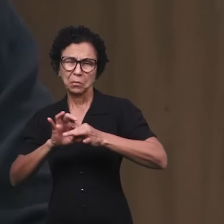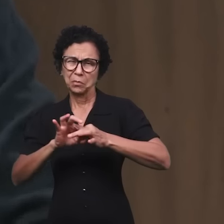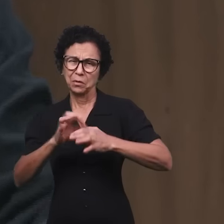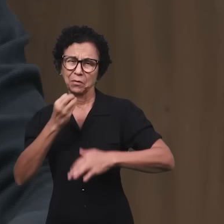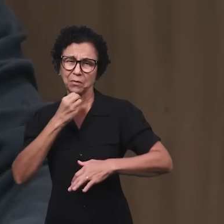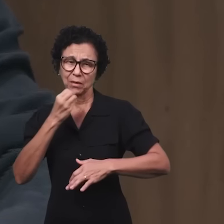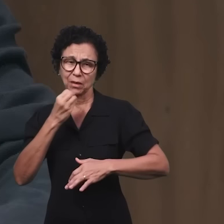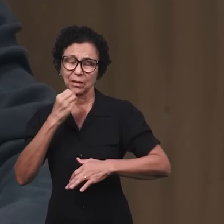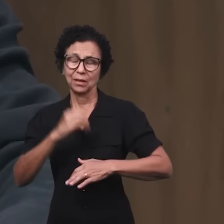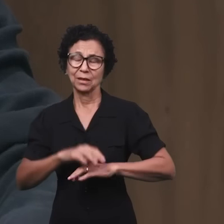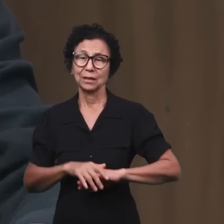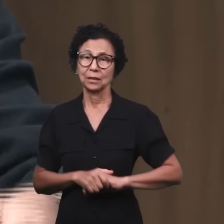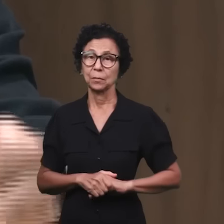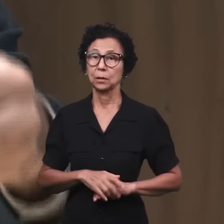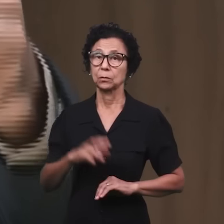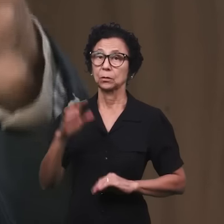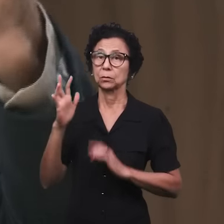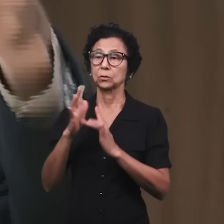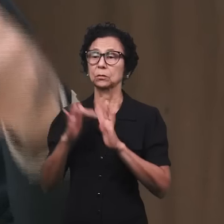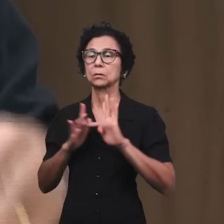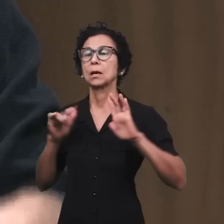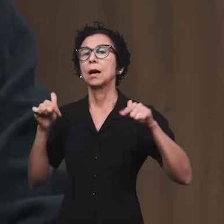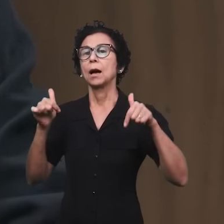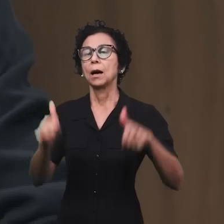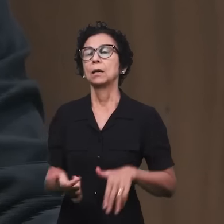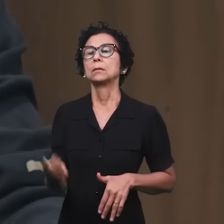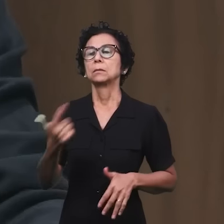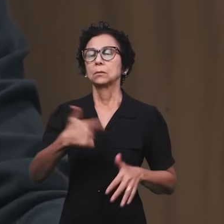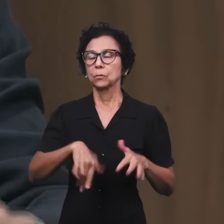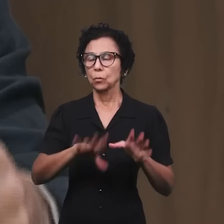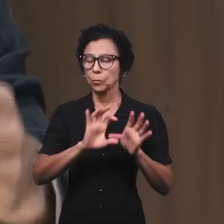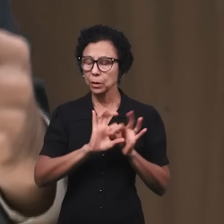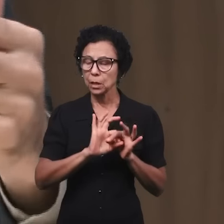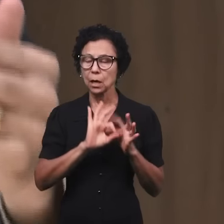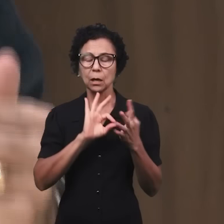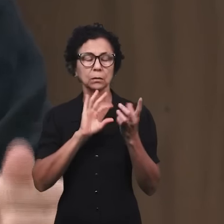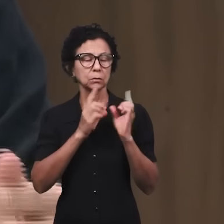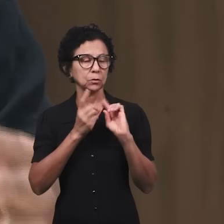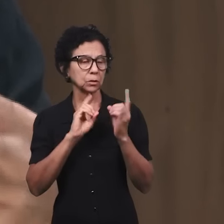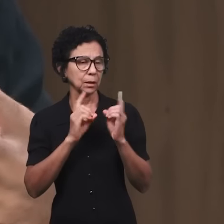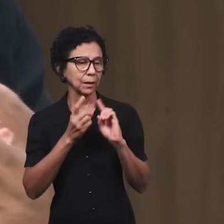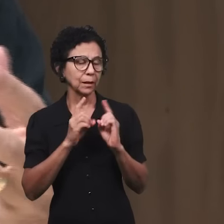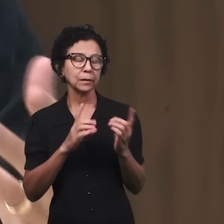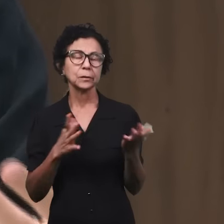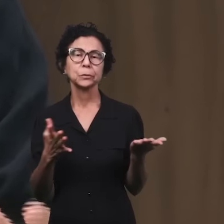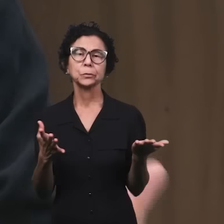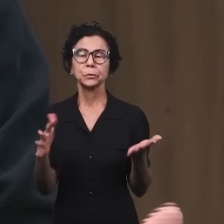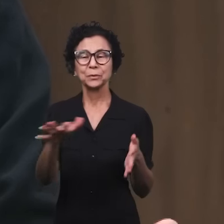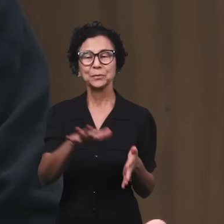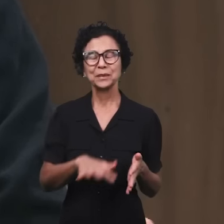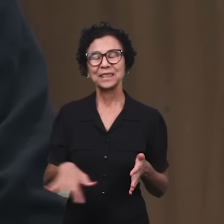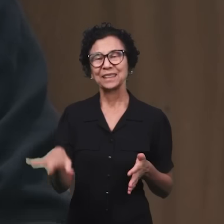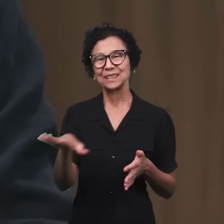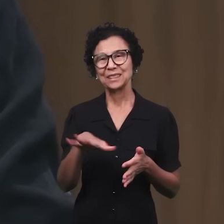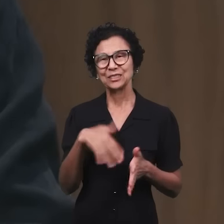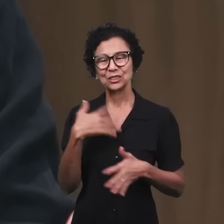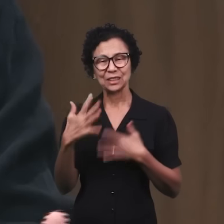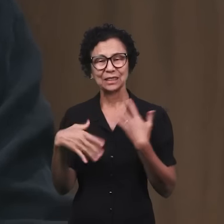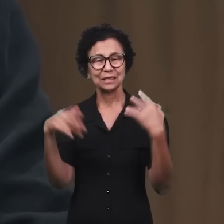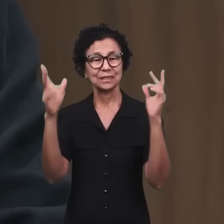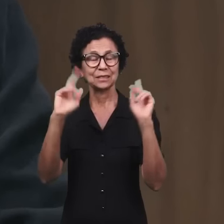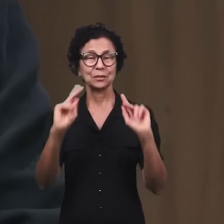ter comunhão no lar, Glória a Deus. para que volte a ter diálogo no lar, para que volte a ter aquele ambiente harmonioso de